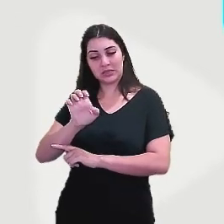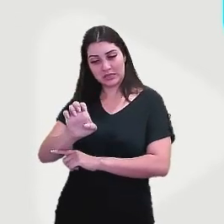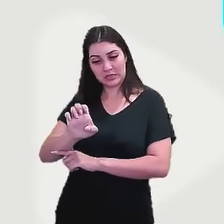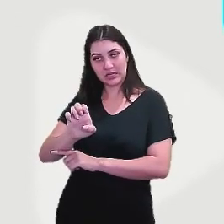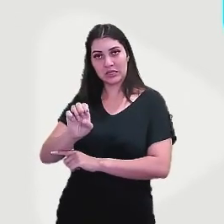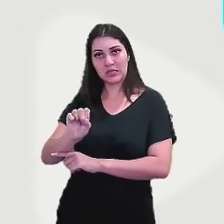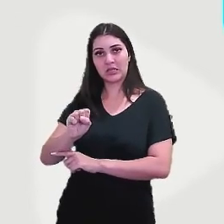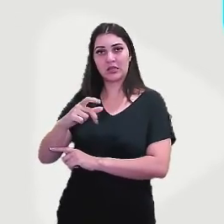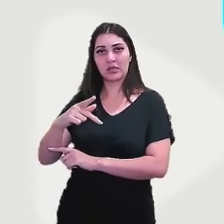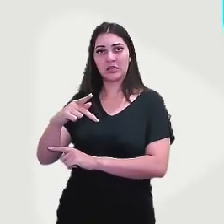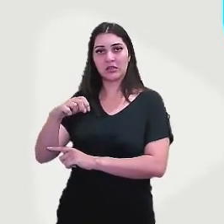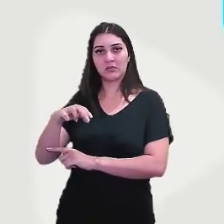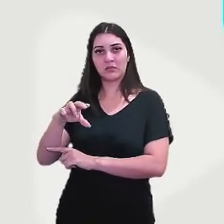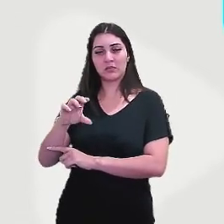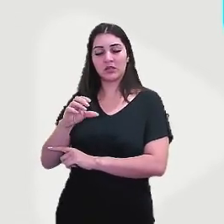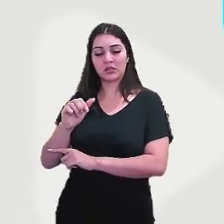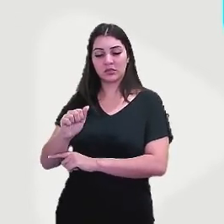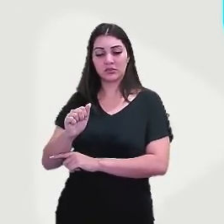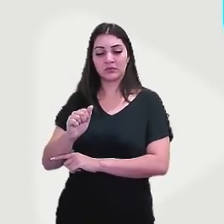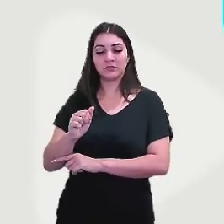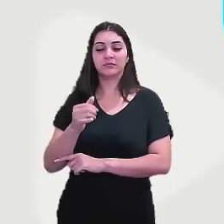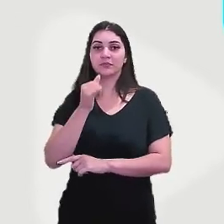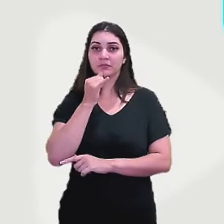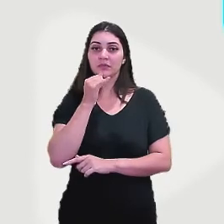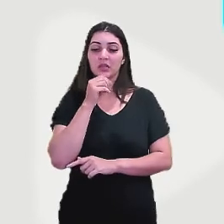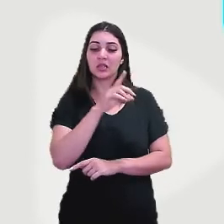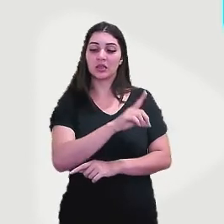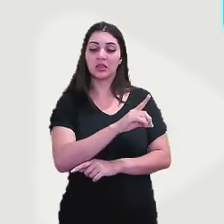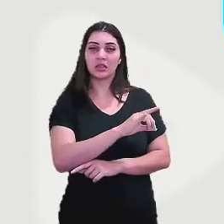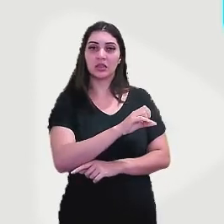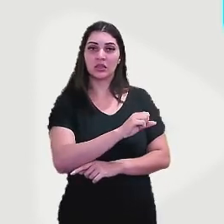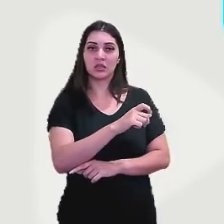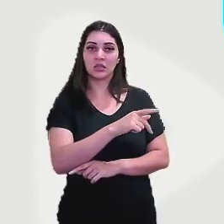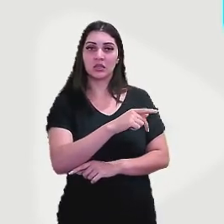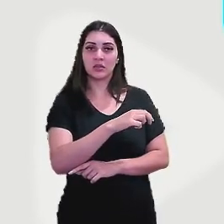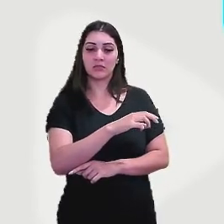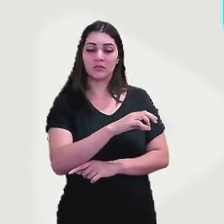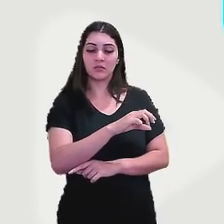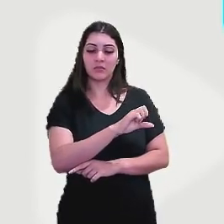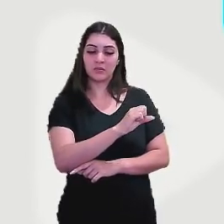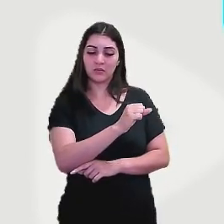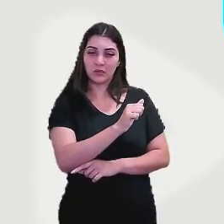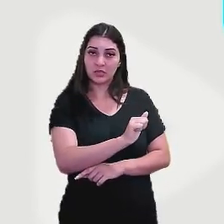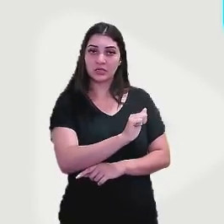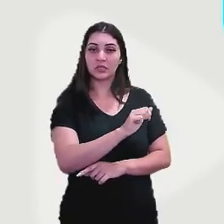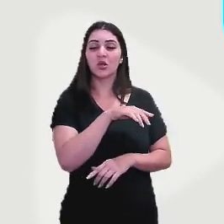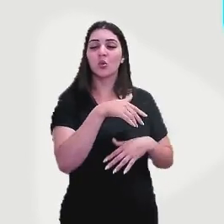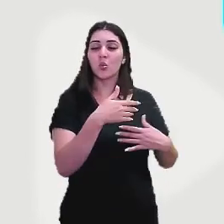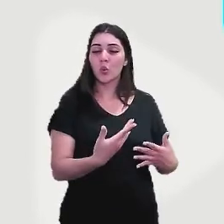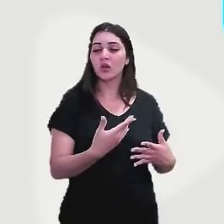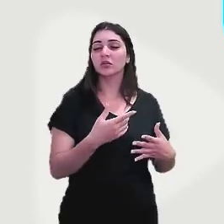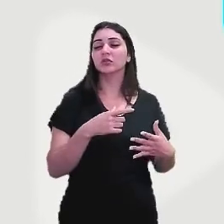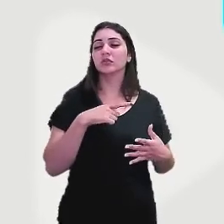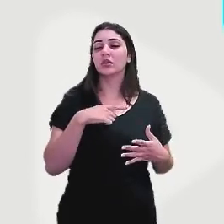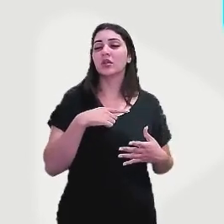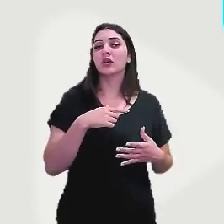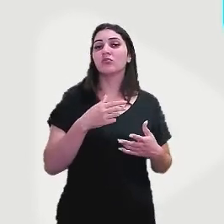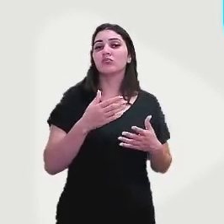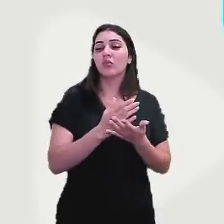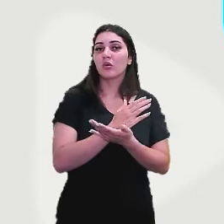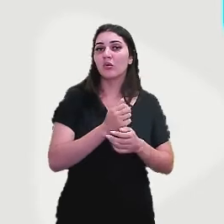E dispensa com I é quando você é dispensado de algum serviço, de algo que você estava